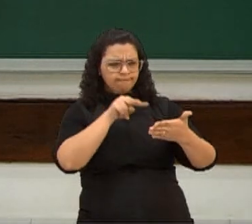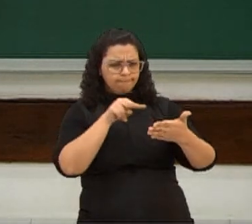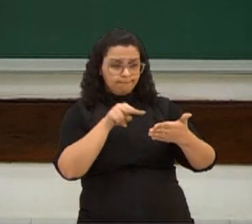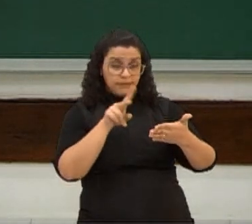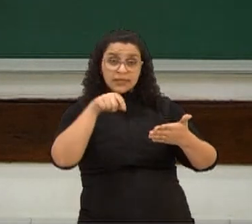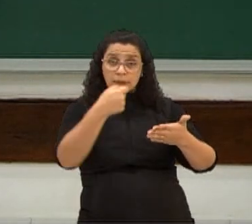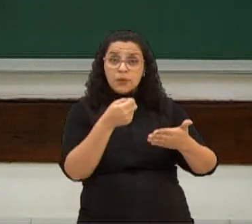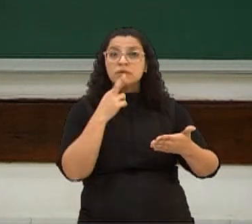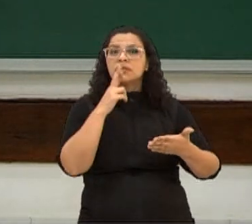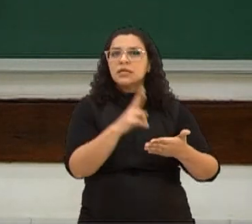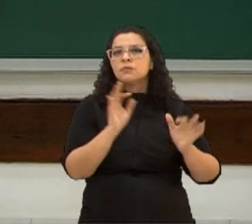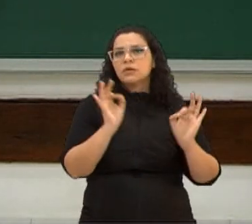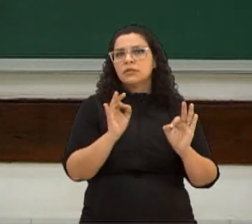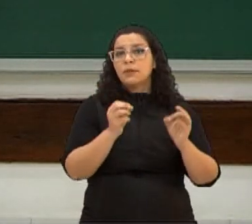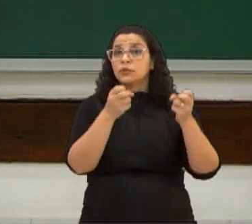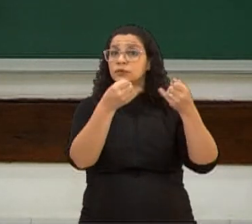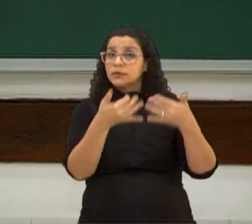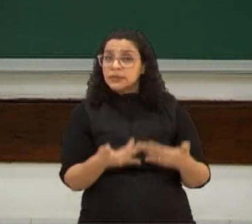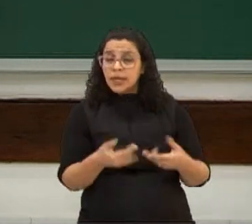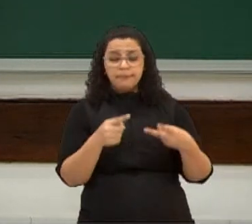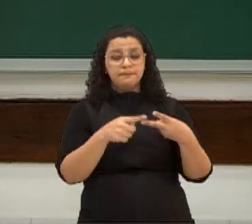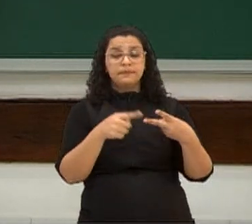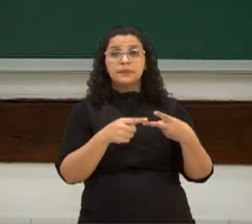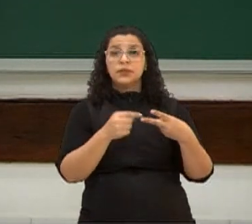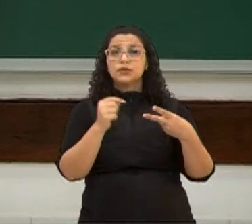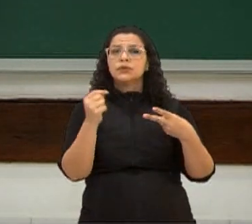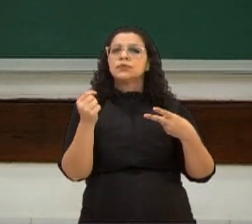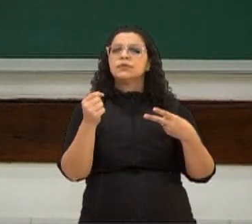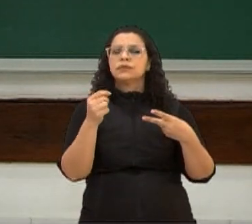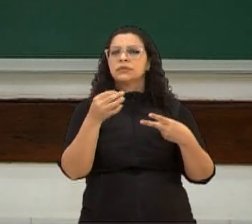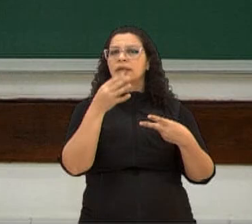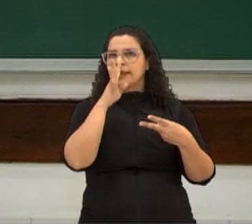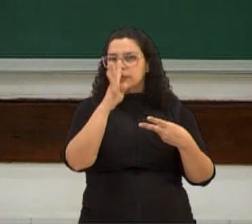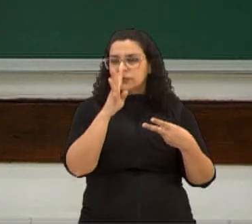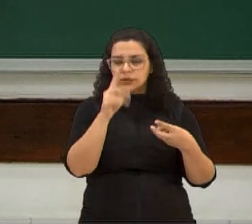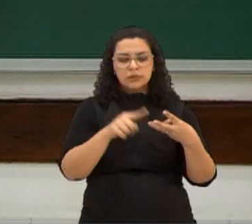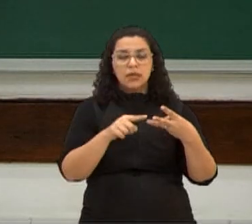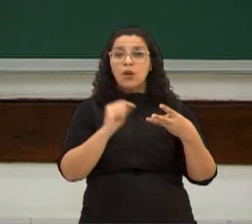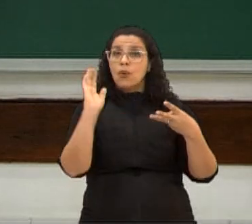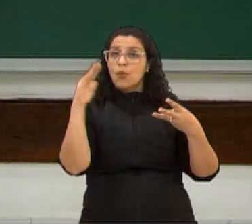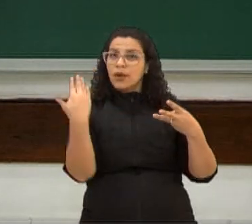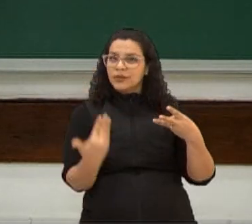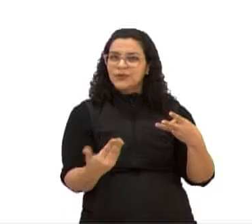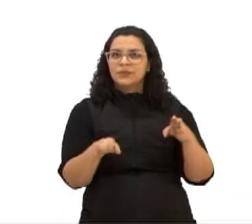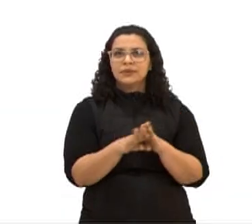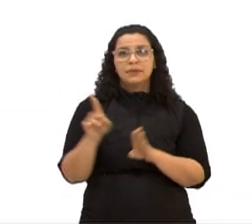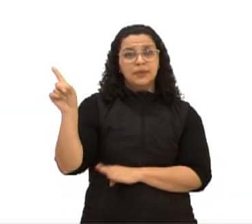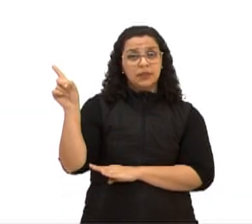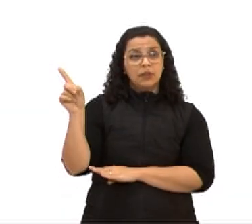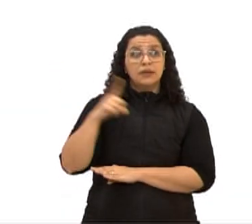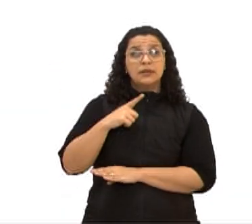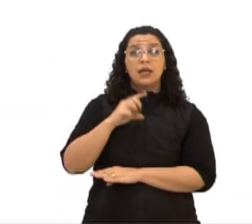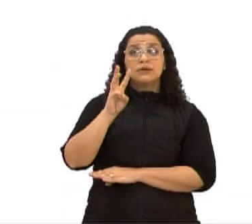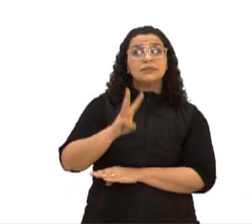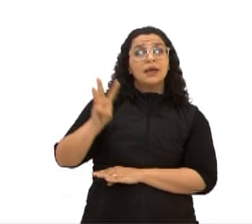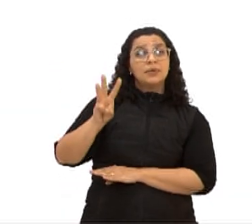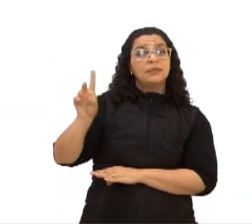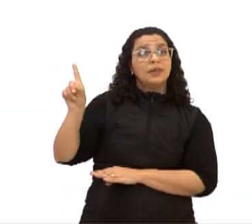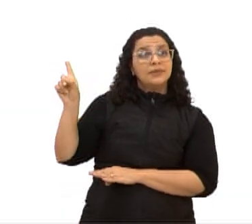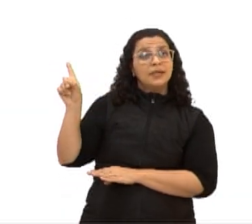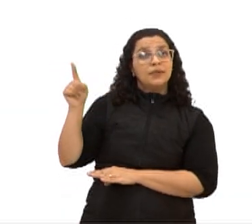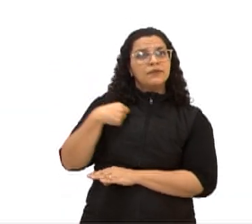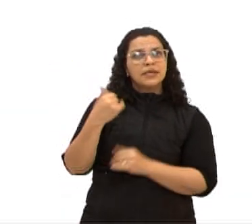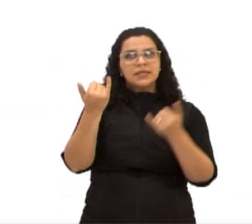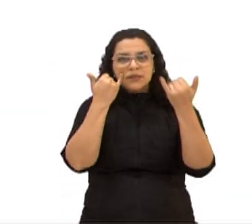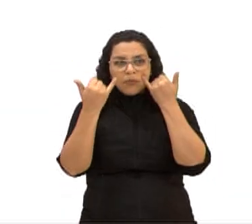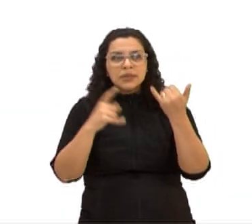reportagem. Podem comentar, elogiar ou mesmo criticar. Deixo para vocês alguns sites para vocês se